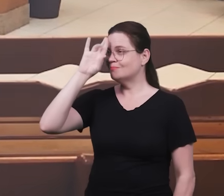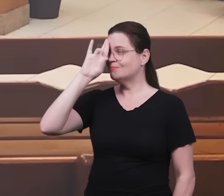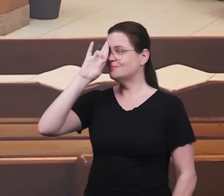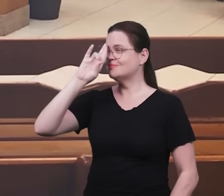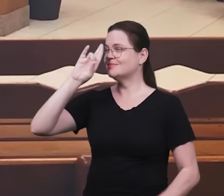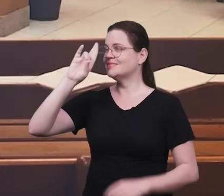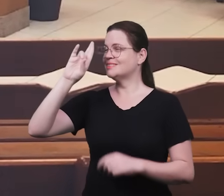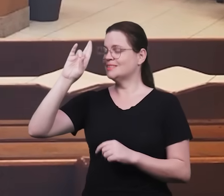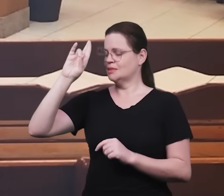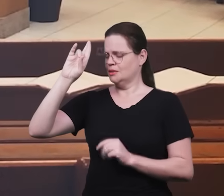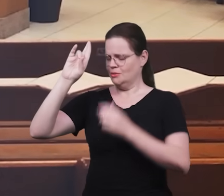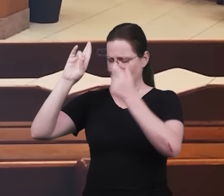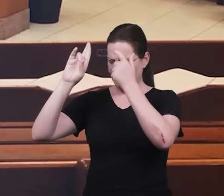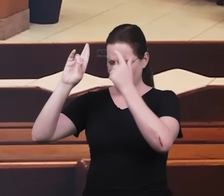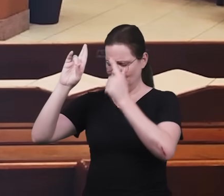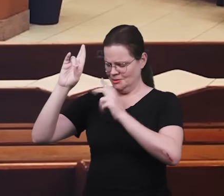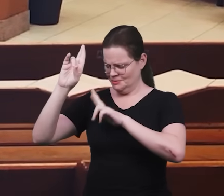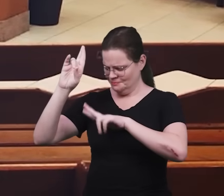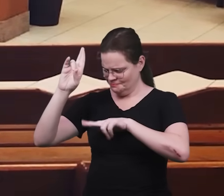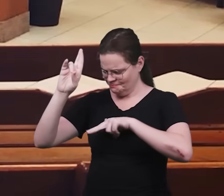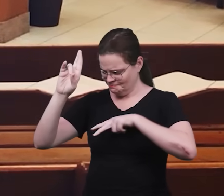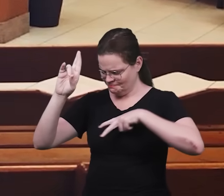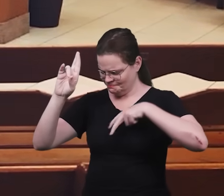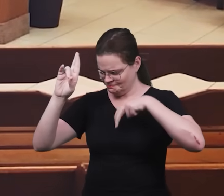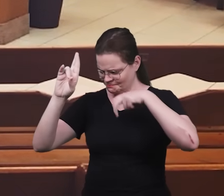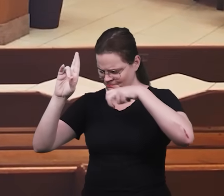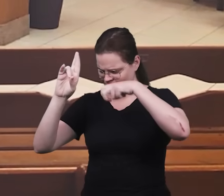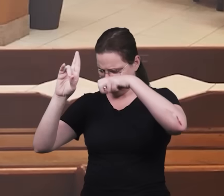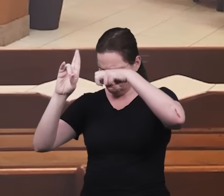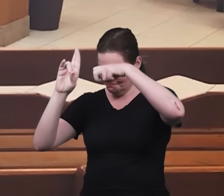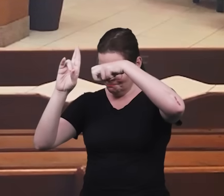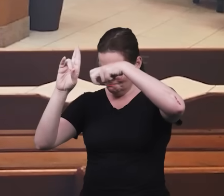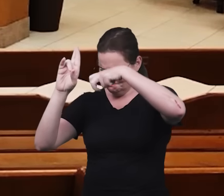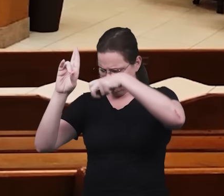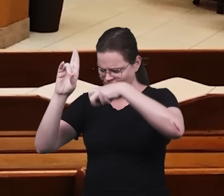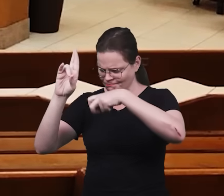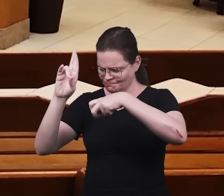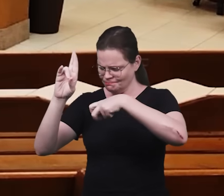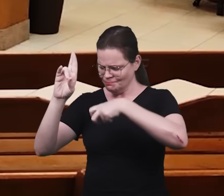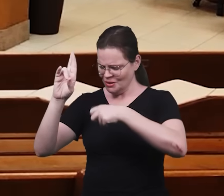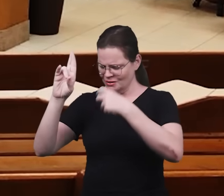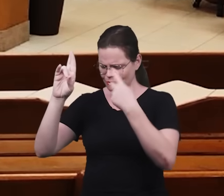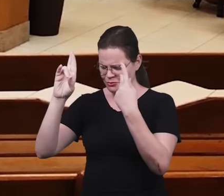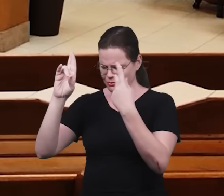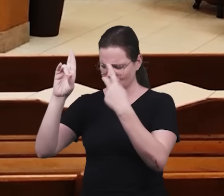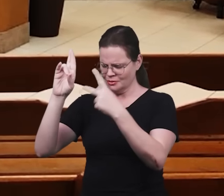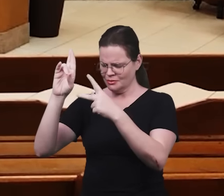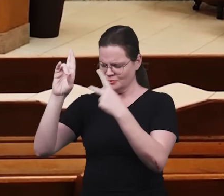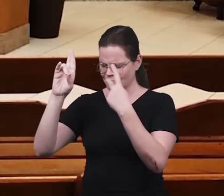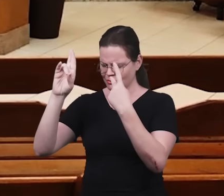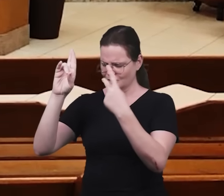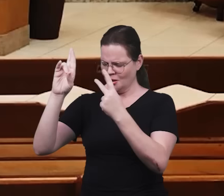Em Tua presença estou, Senhor.